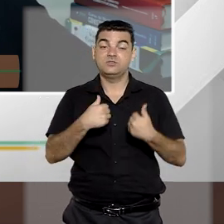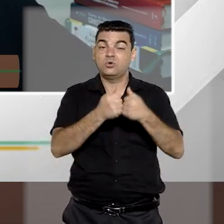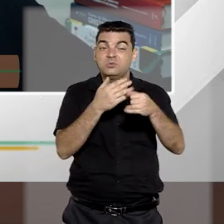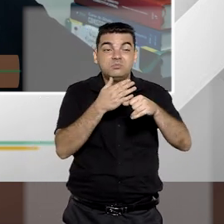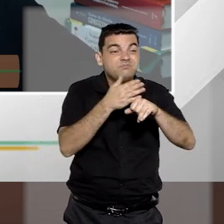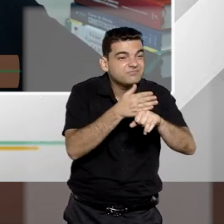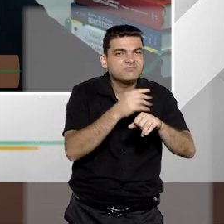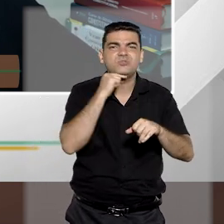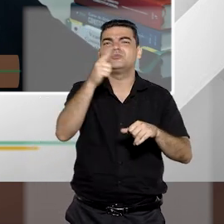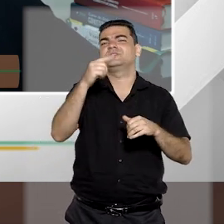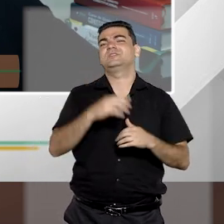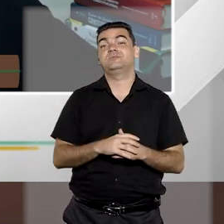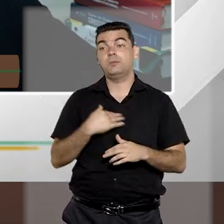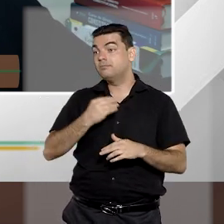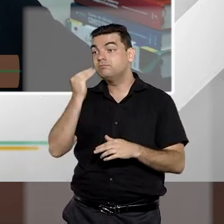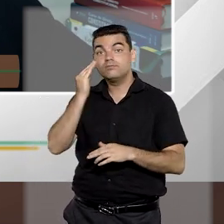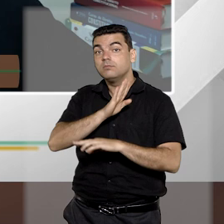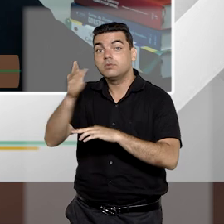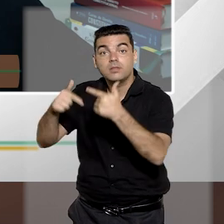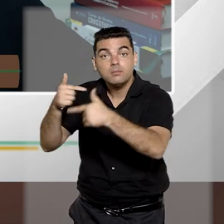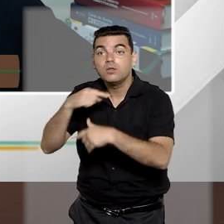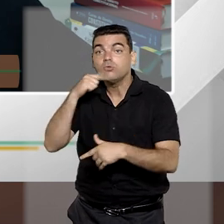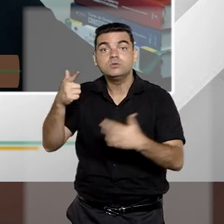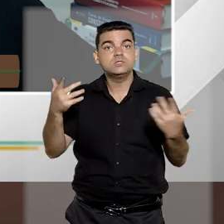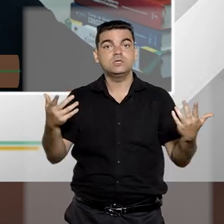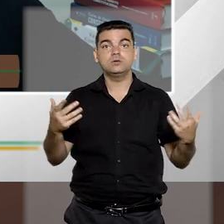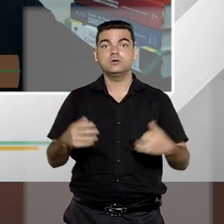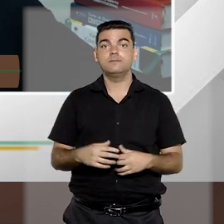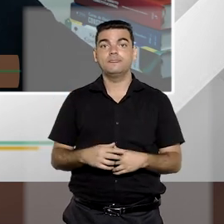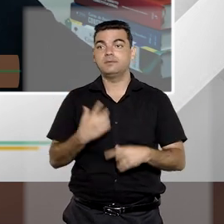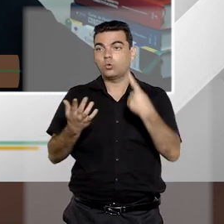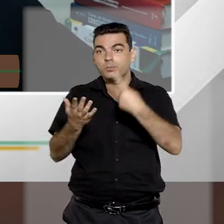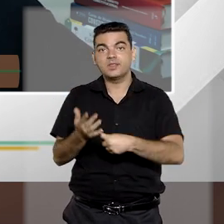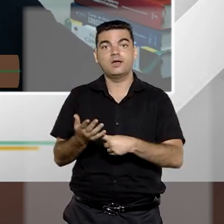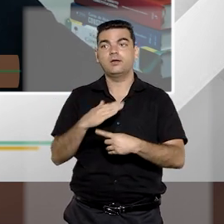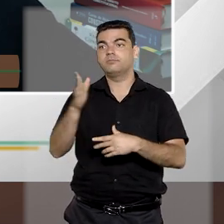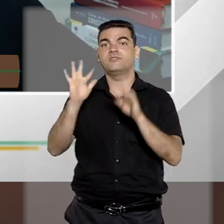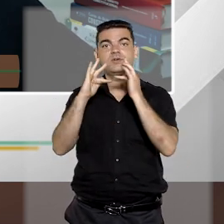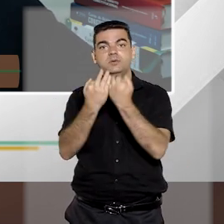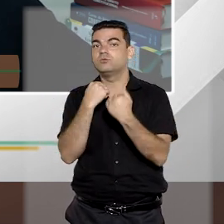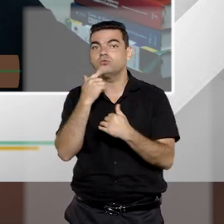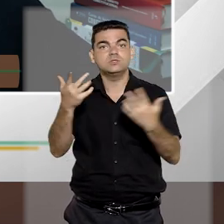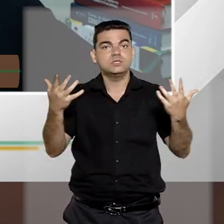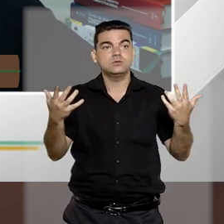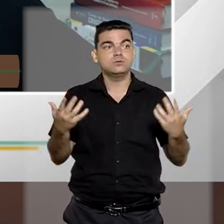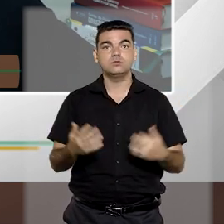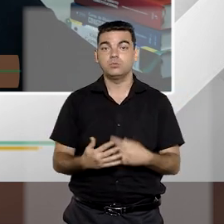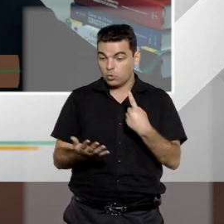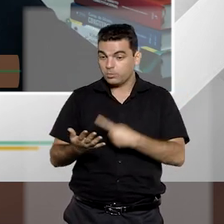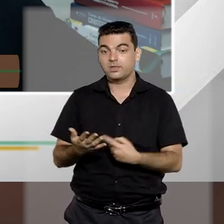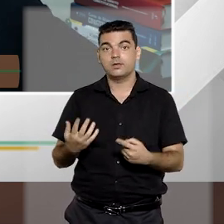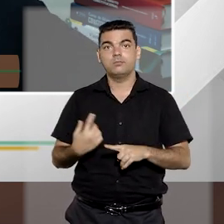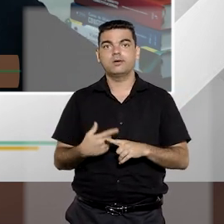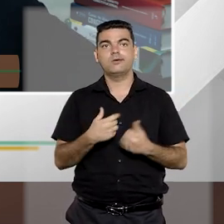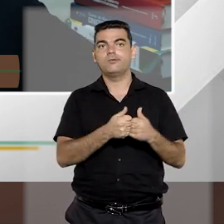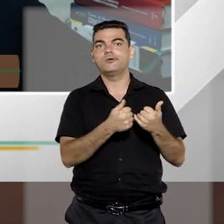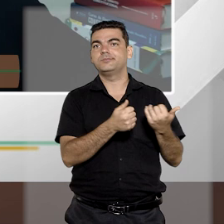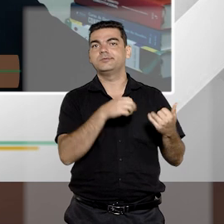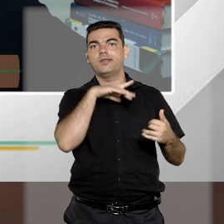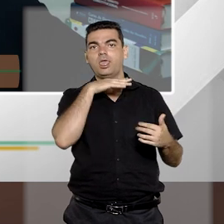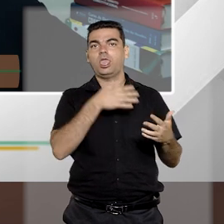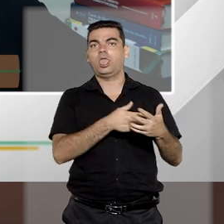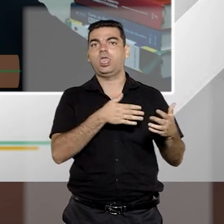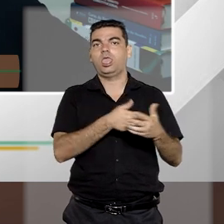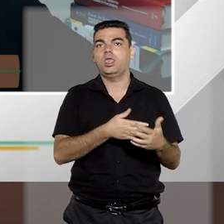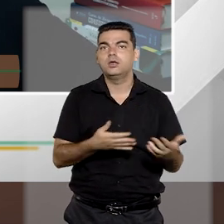não conseguir chegar no seu ambiente de trabalho, você não conseguir cumprir um compromisso ali com a família, alguma coisa que você tinha agendado, porque houve